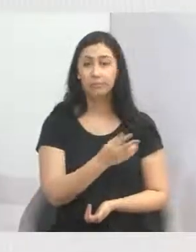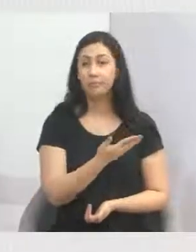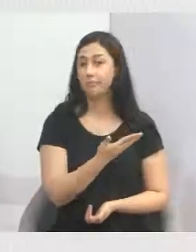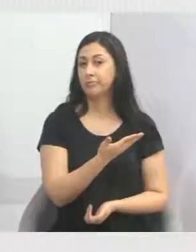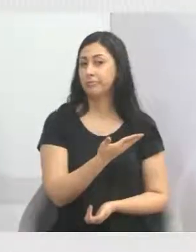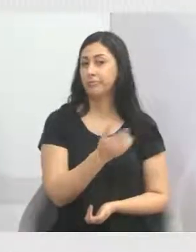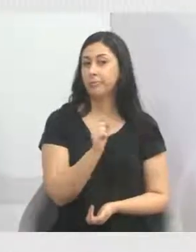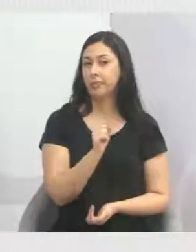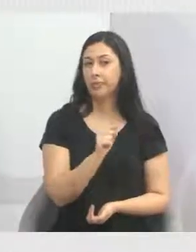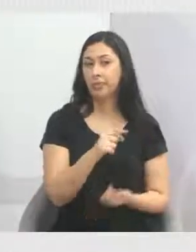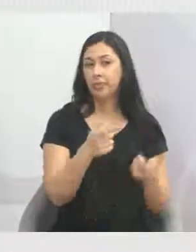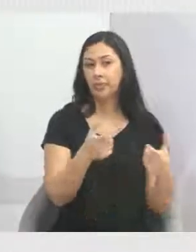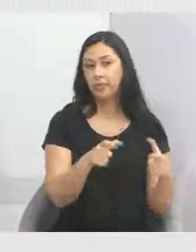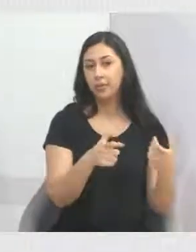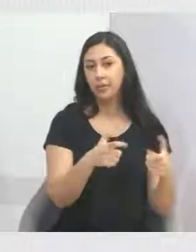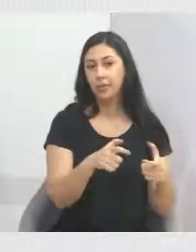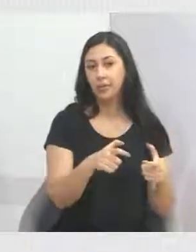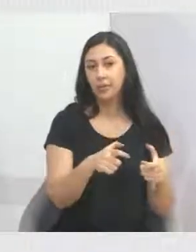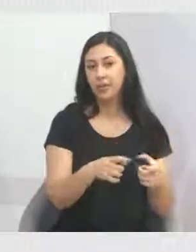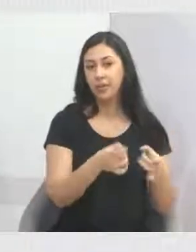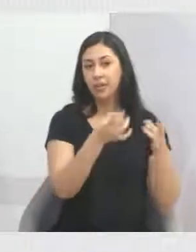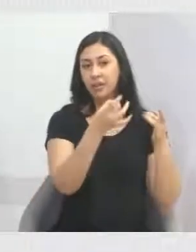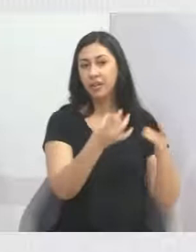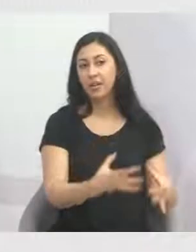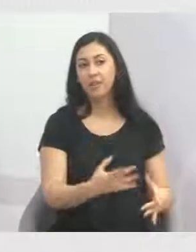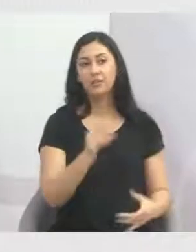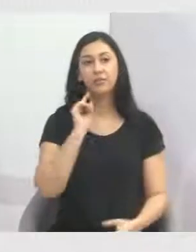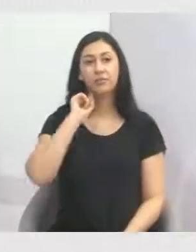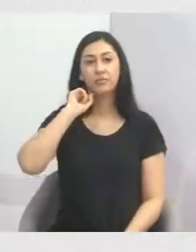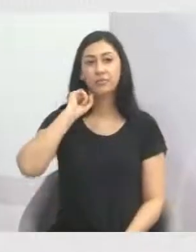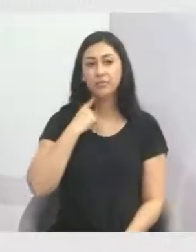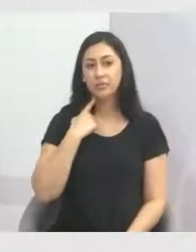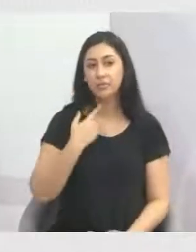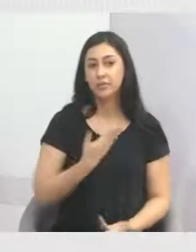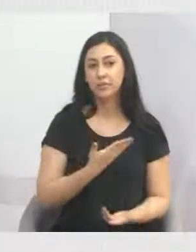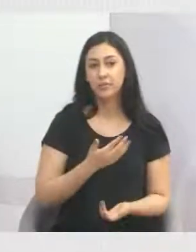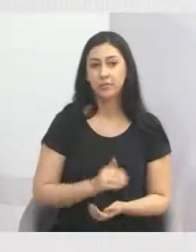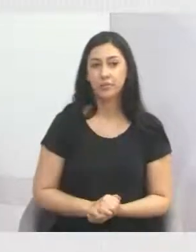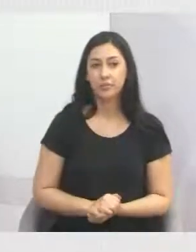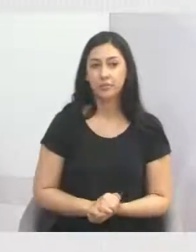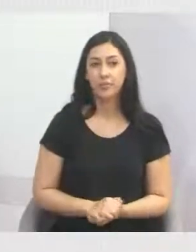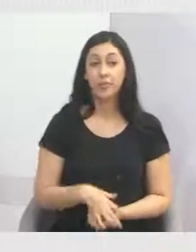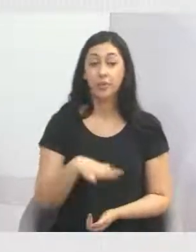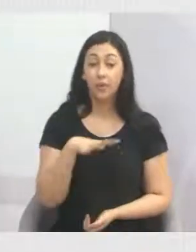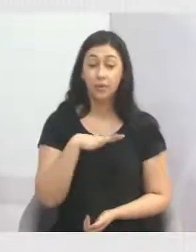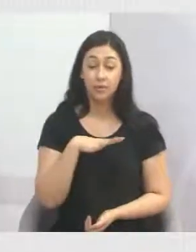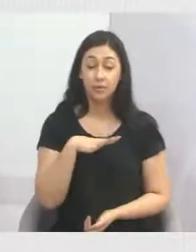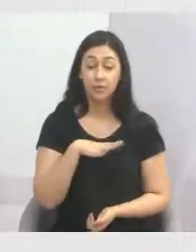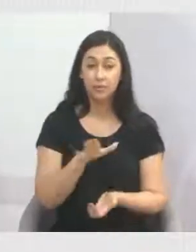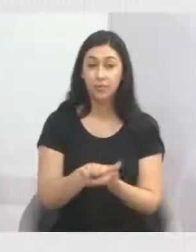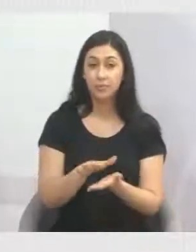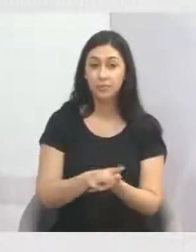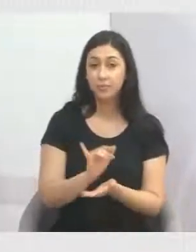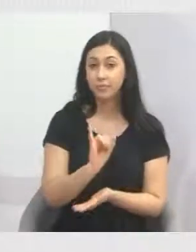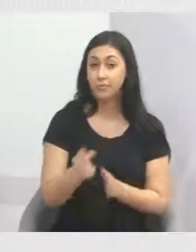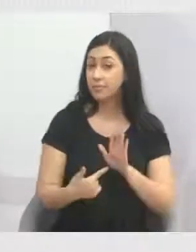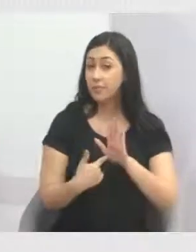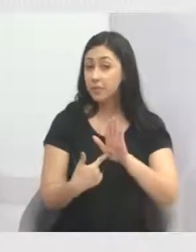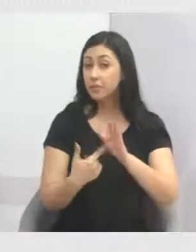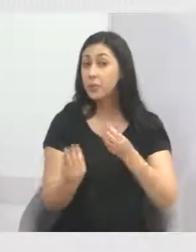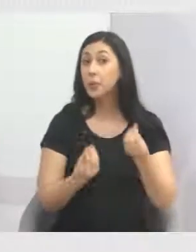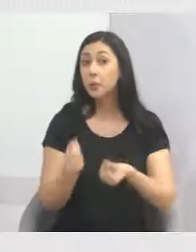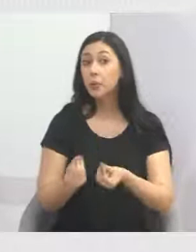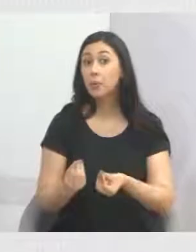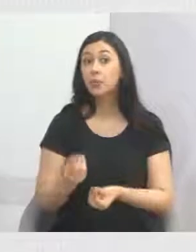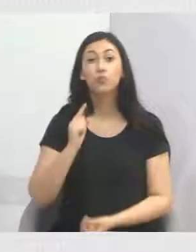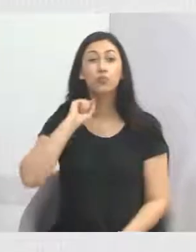que ali é um descarte de lixo. A cidade de Jacareí é mostrado no Google como